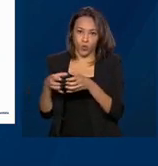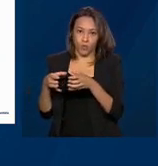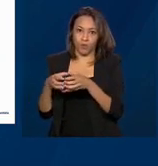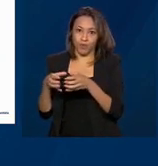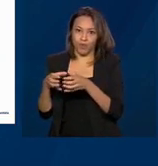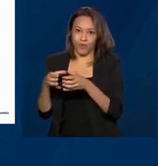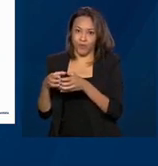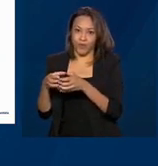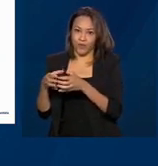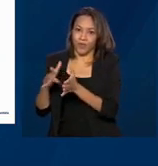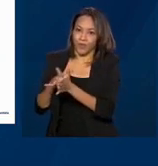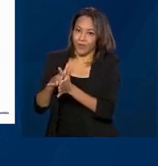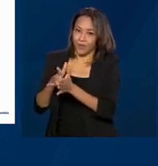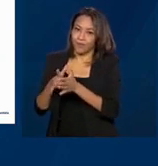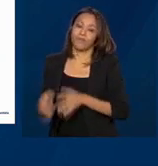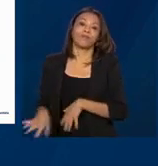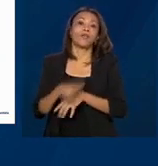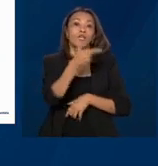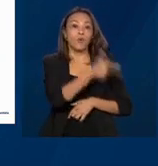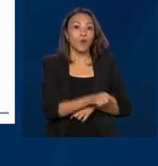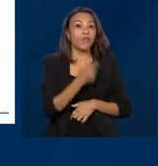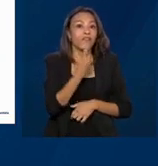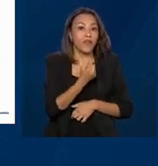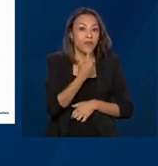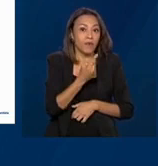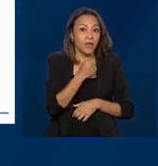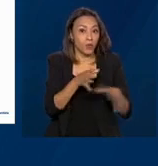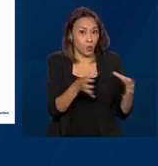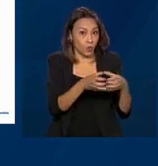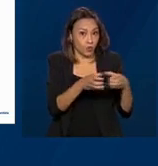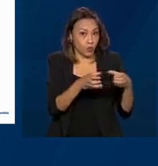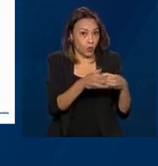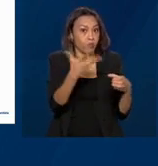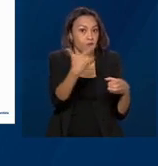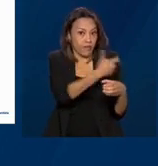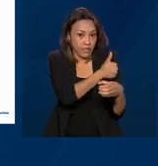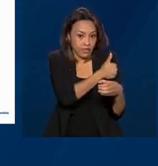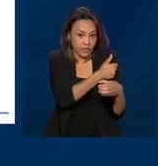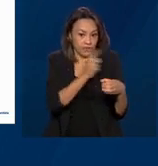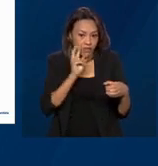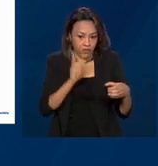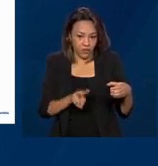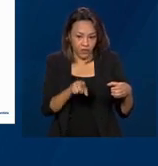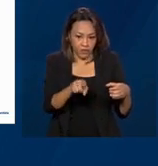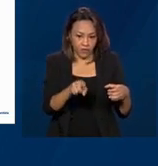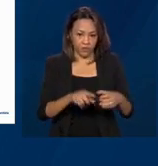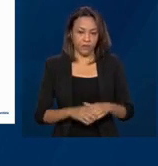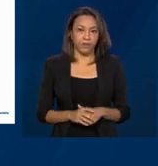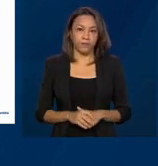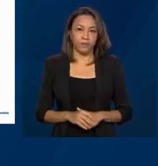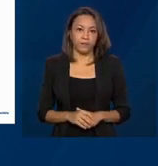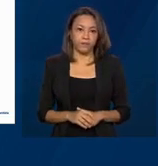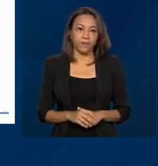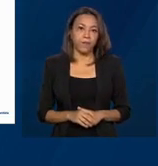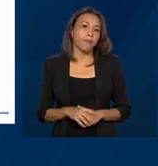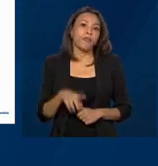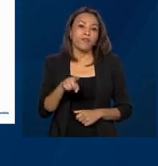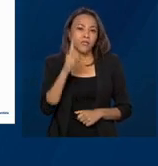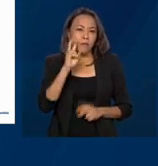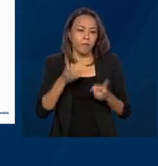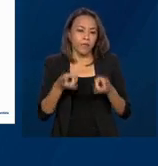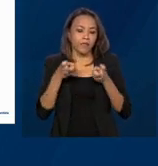vermelha no grupo vacinal. A gente já consegue perceber que lá pelo